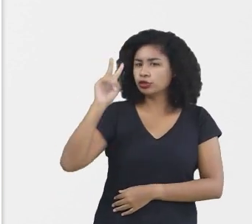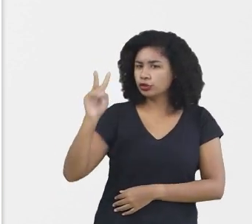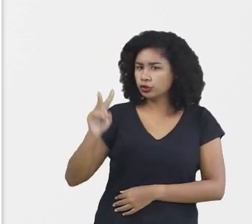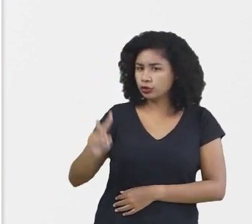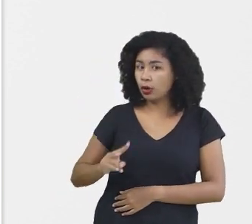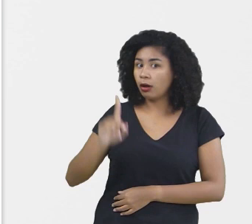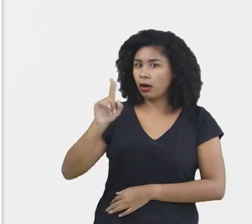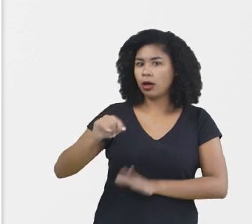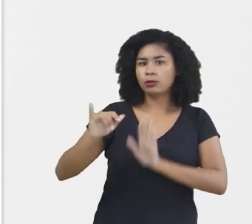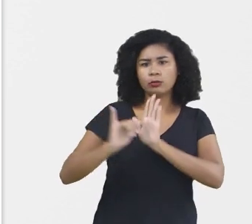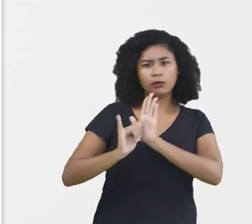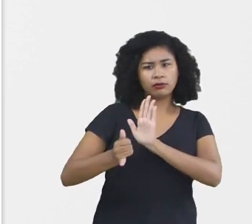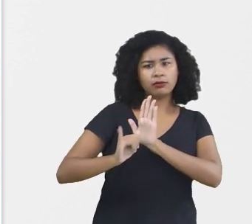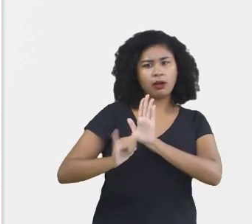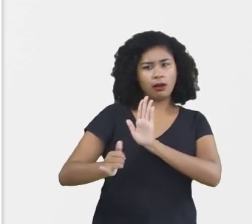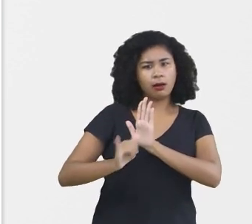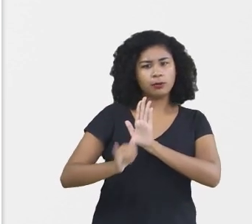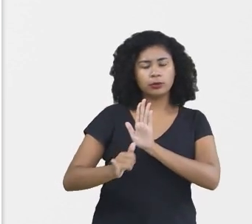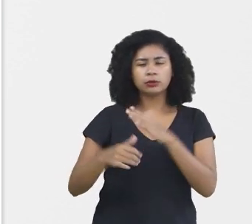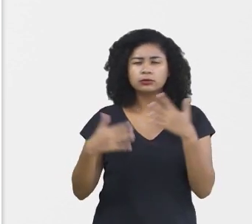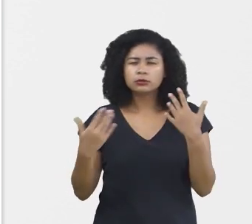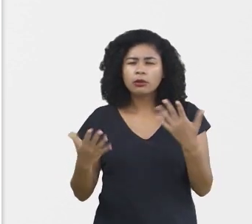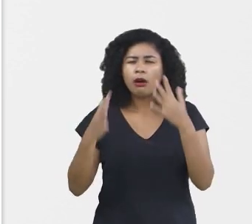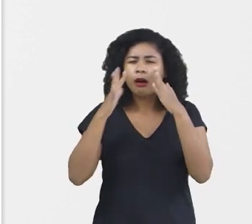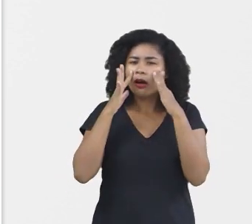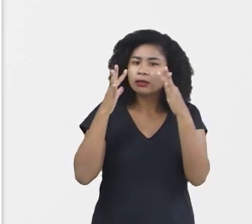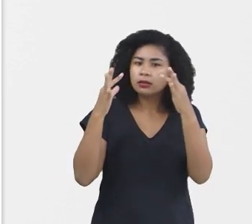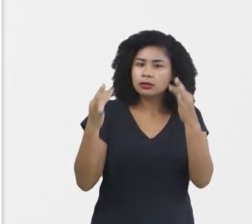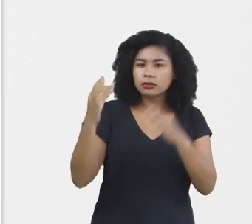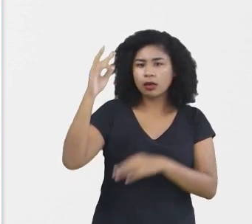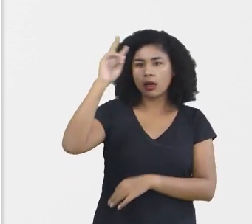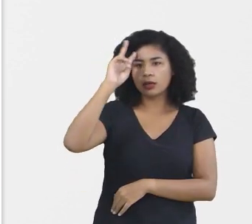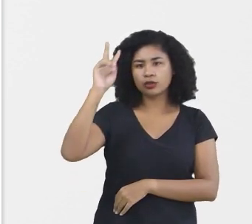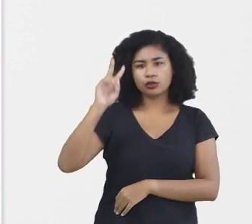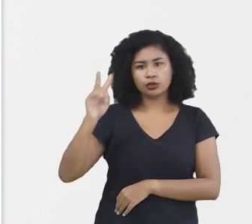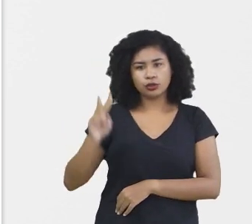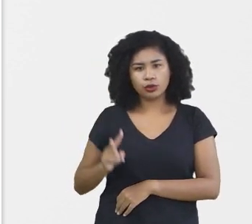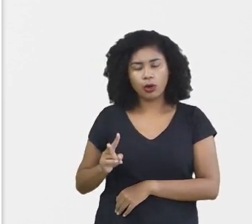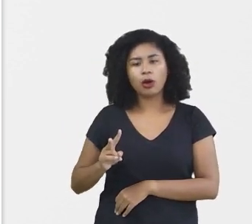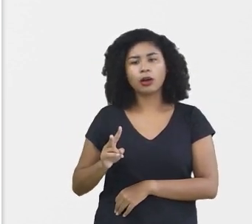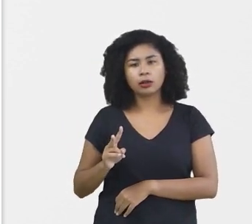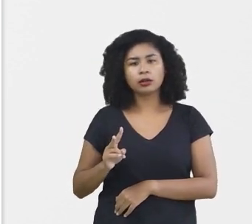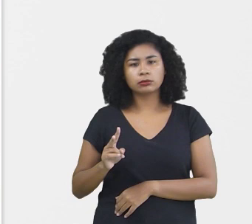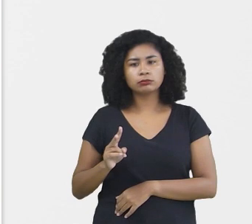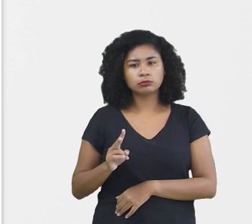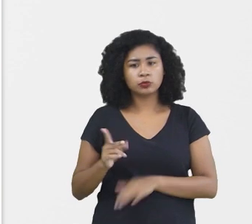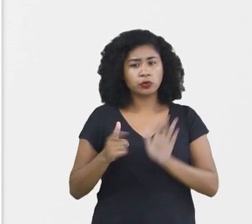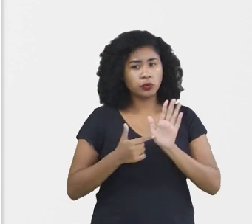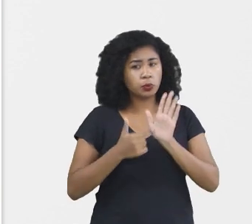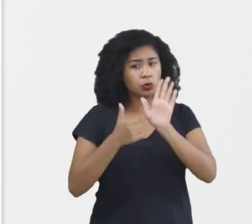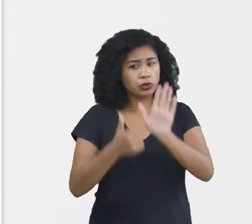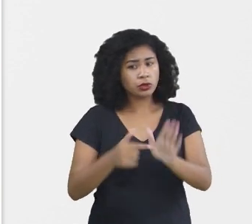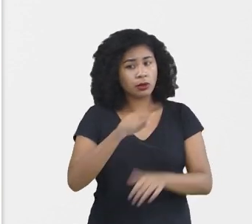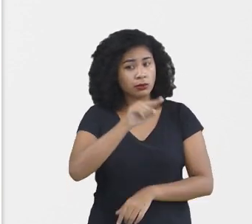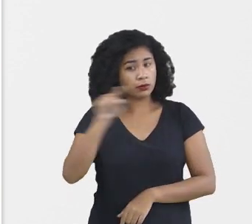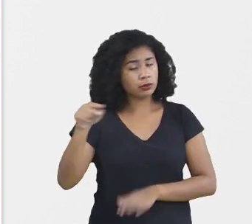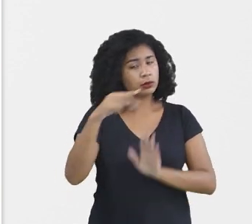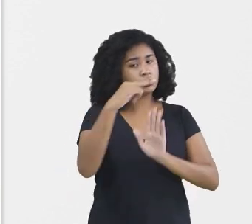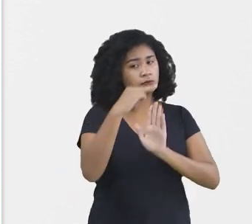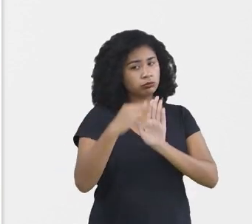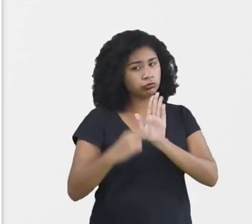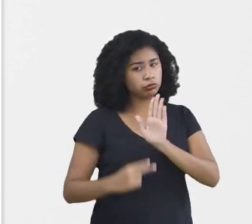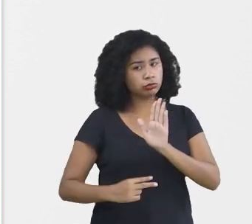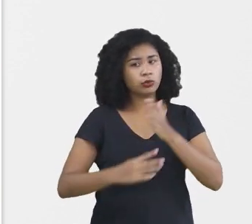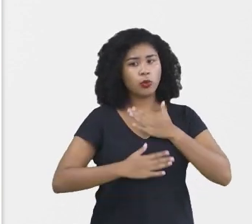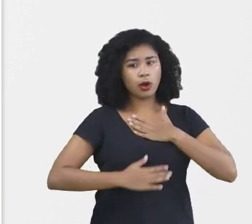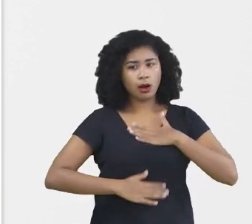fábula, ela é uma história. Então você presta atenção na história, tá bom? Vocês vão ficar aí com as cartelas para fazerem a leitura. E aí nós temos